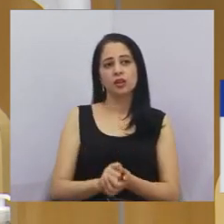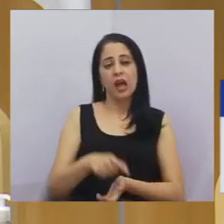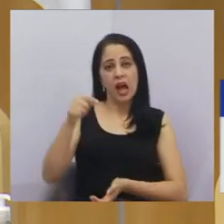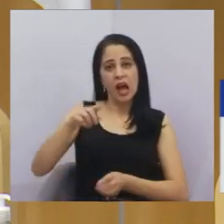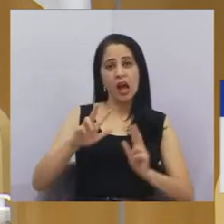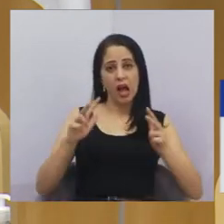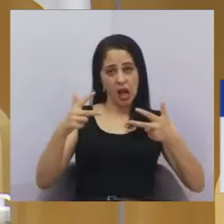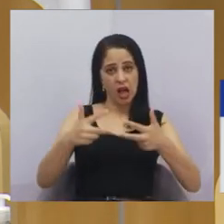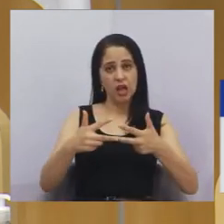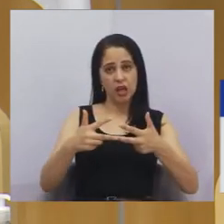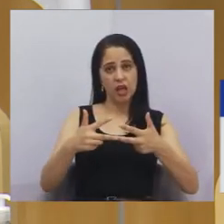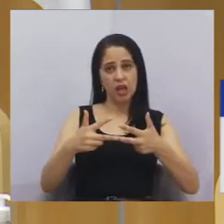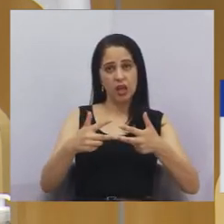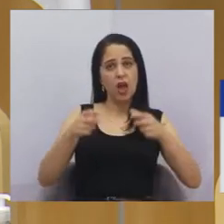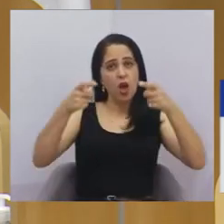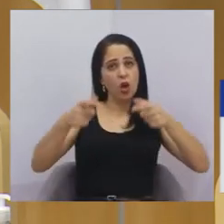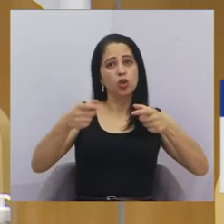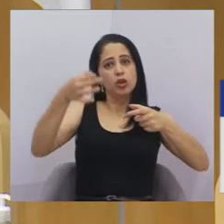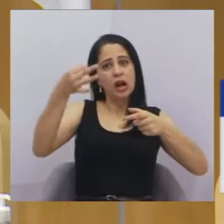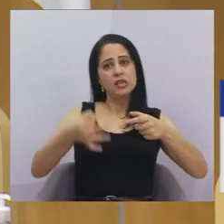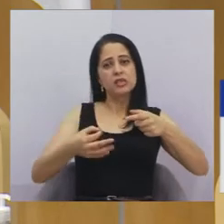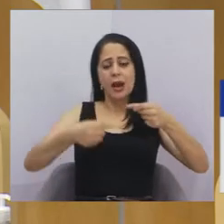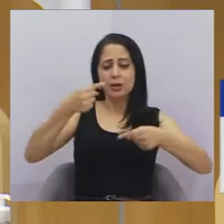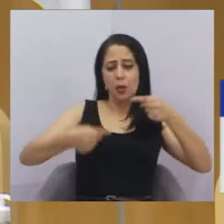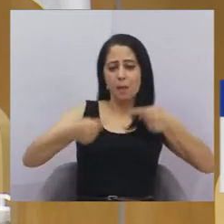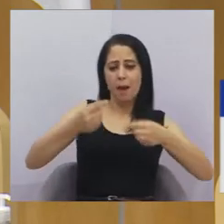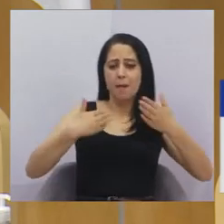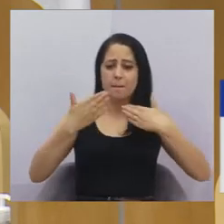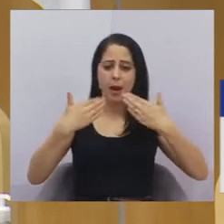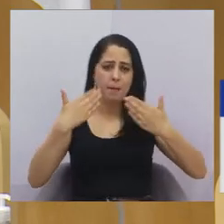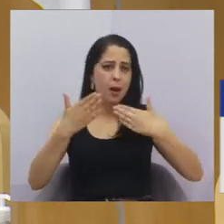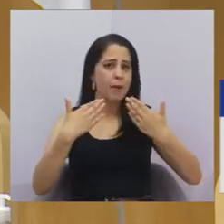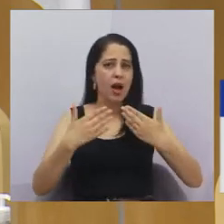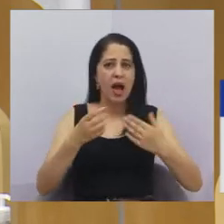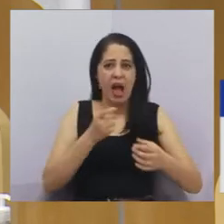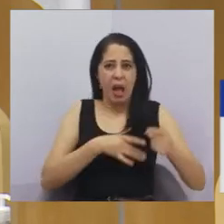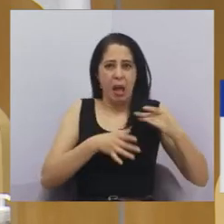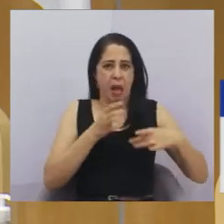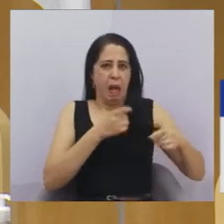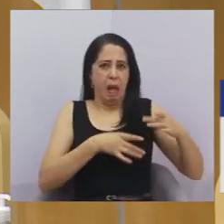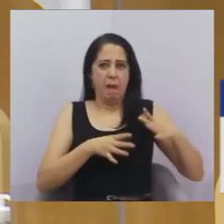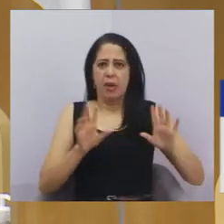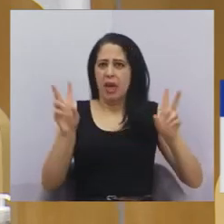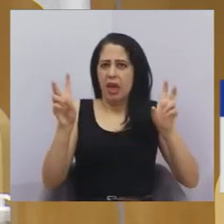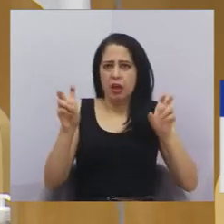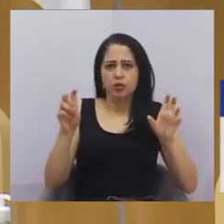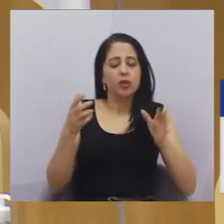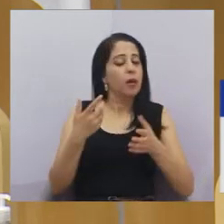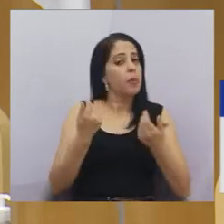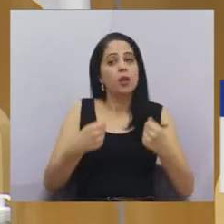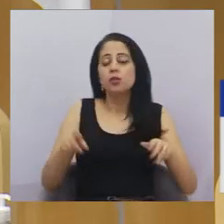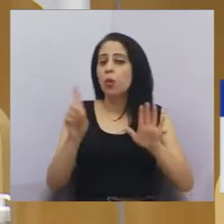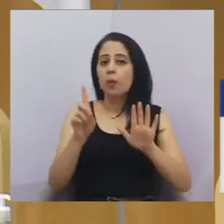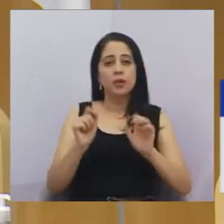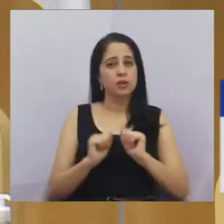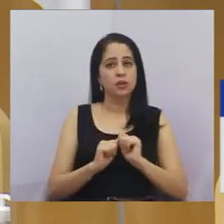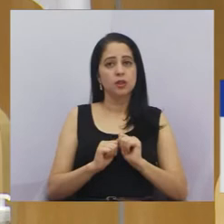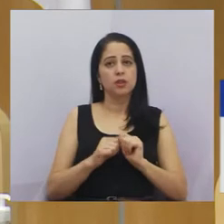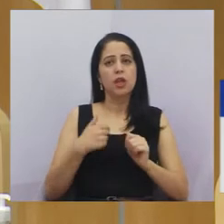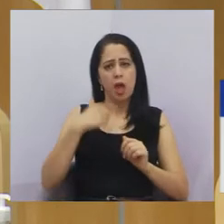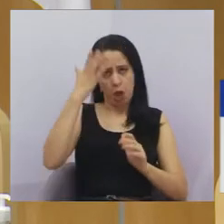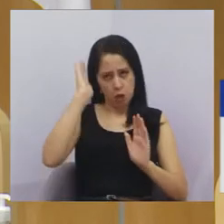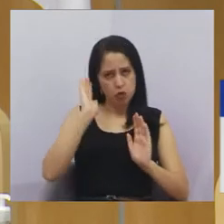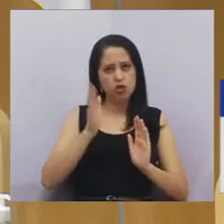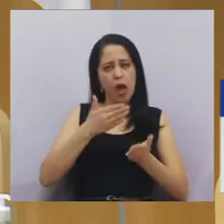a casa do diálogo, é a casa das discussões, a gente não pode ter medo de debater nenhum tema. E eu já inicio essa